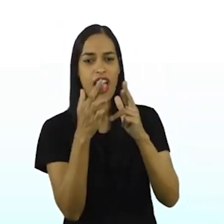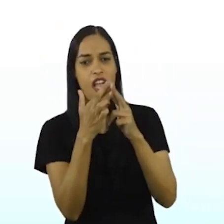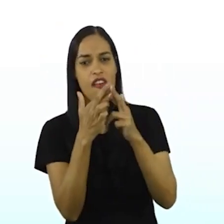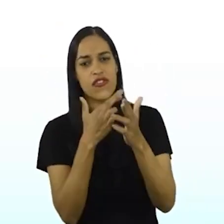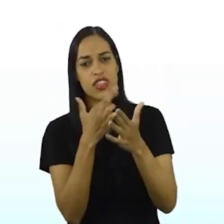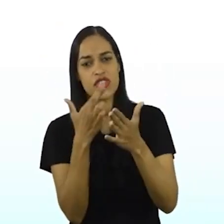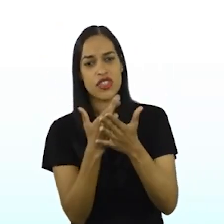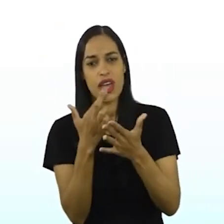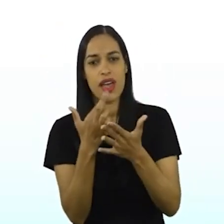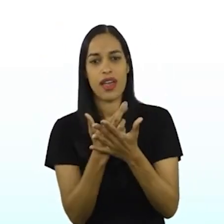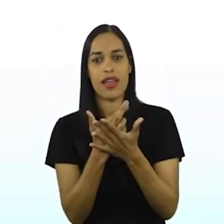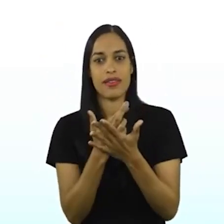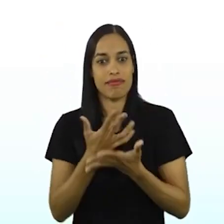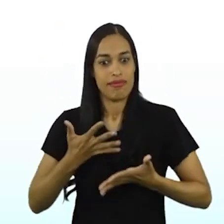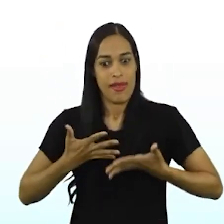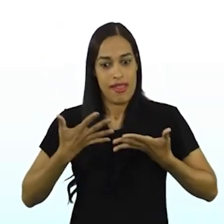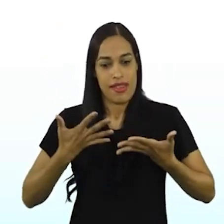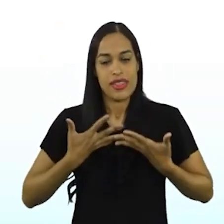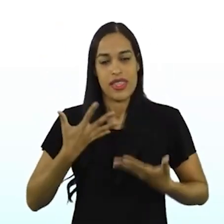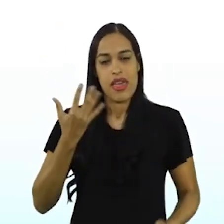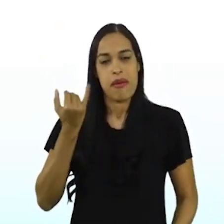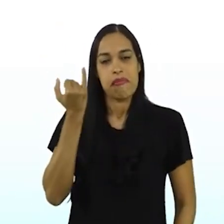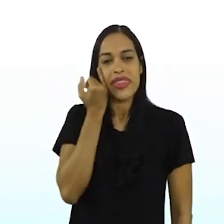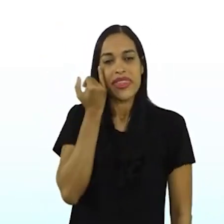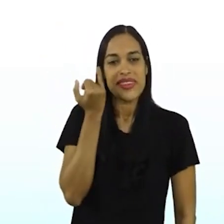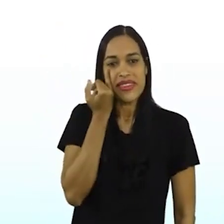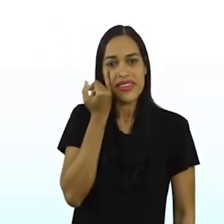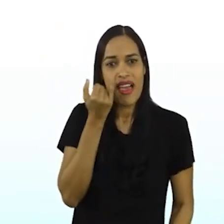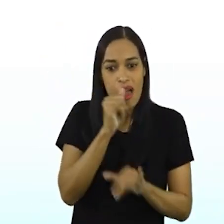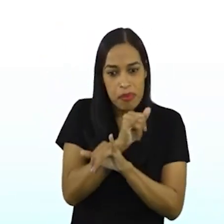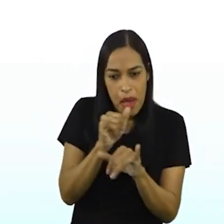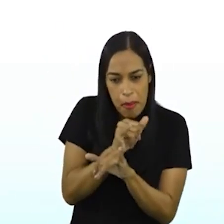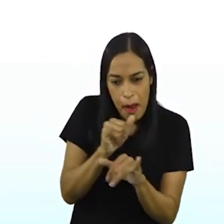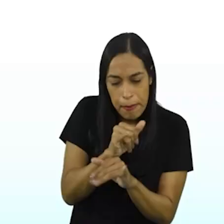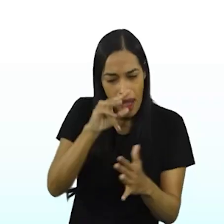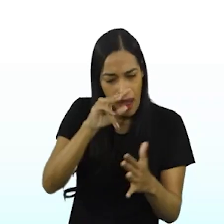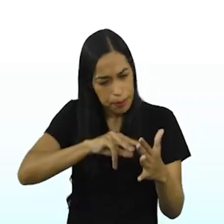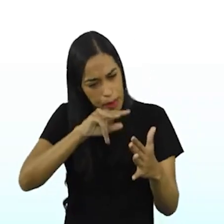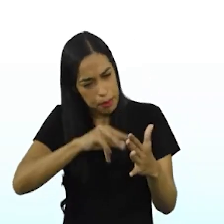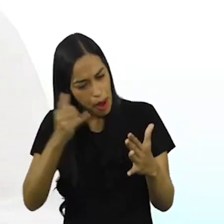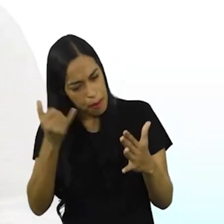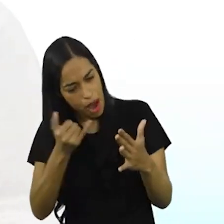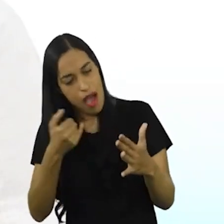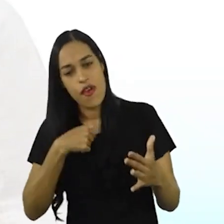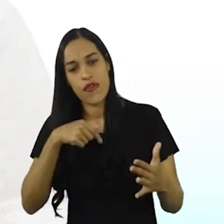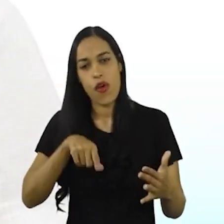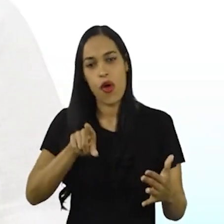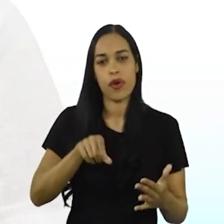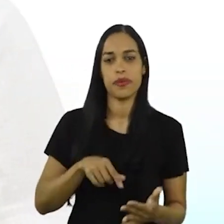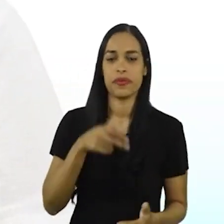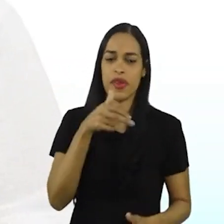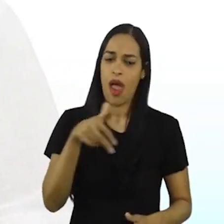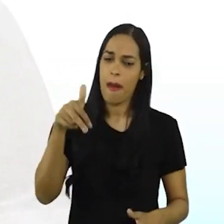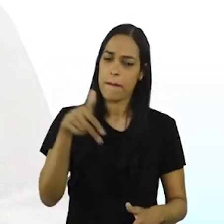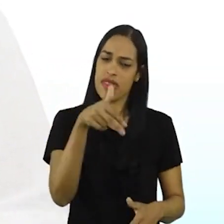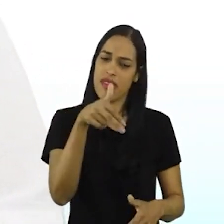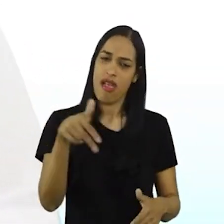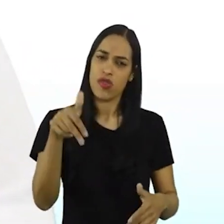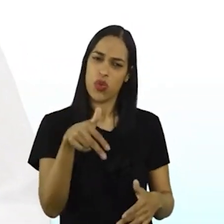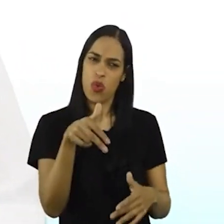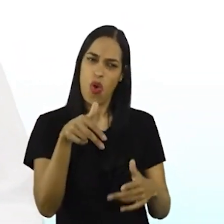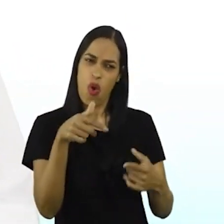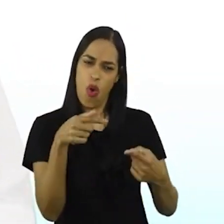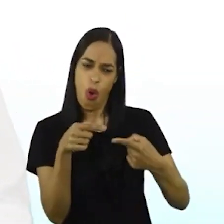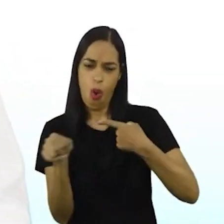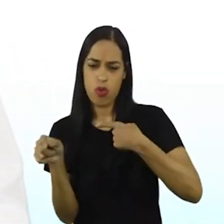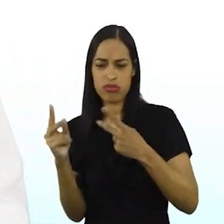bancas de revista. Me enche de alegria e preguiça. Quem lê tanta notícia, eu vou. O primeiro verso já começa, caminhando contra